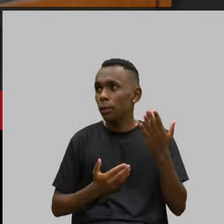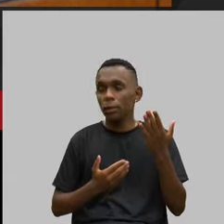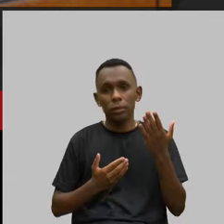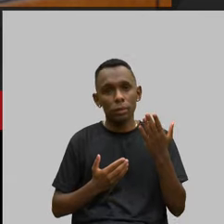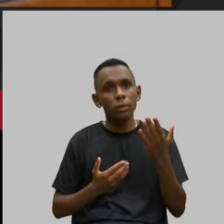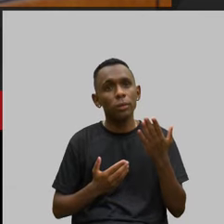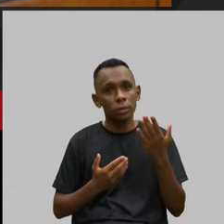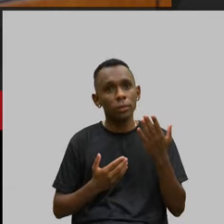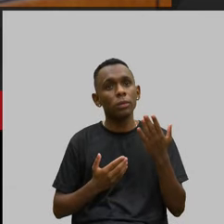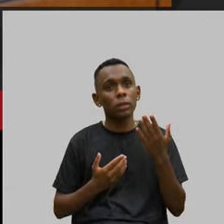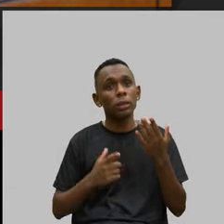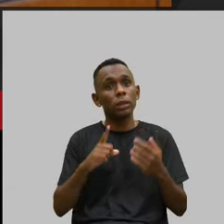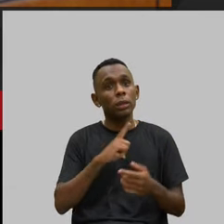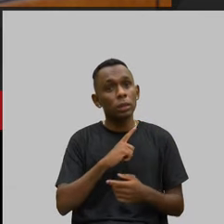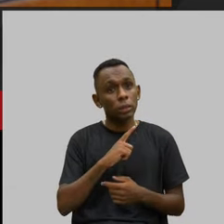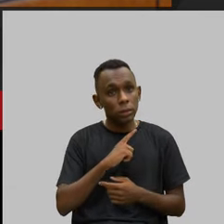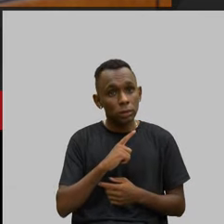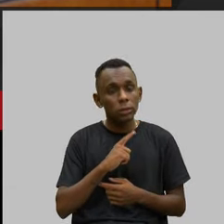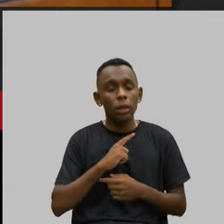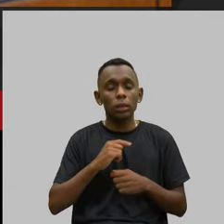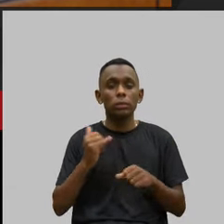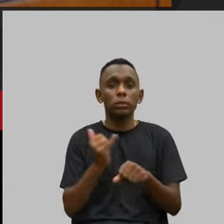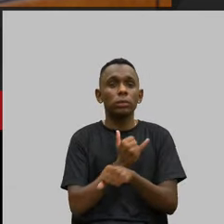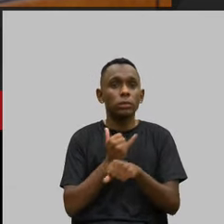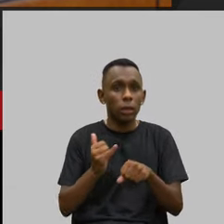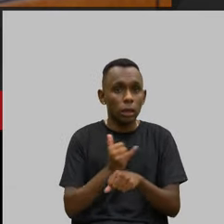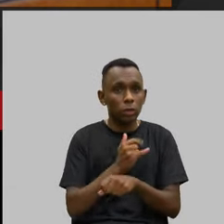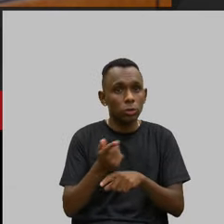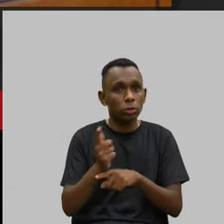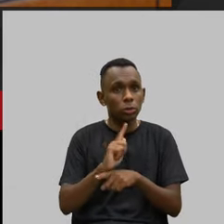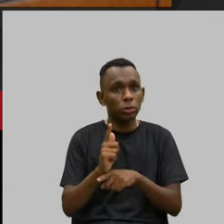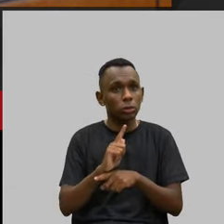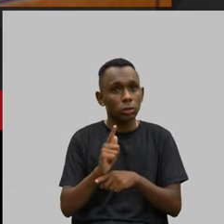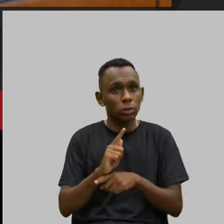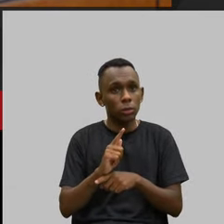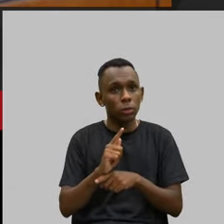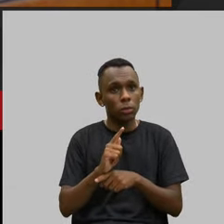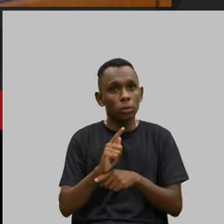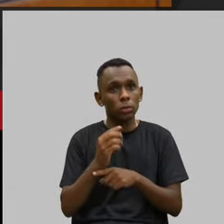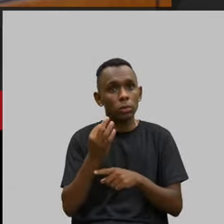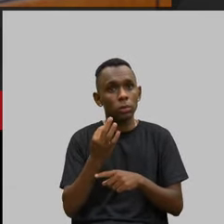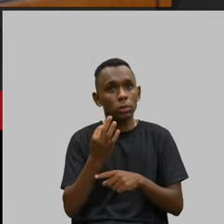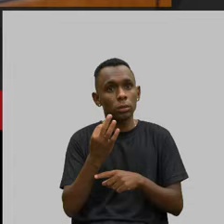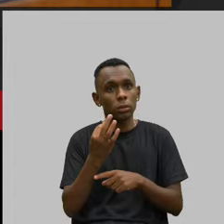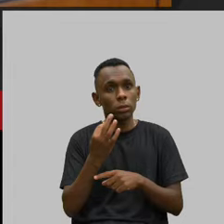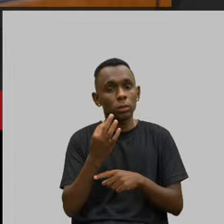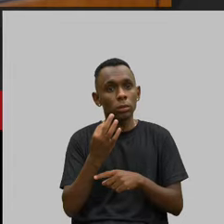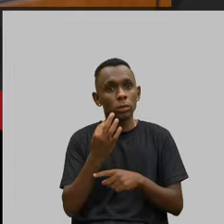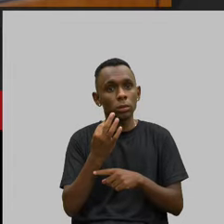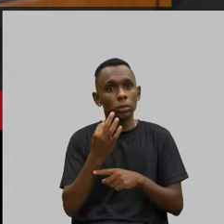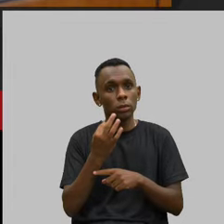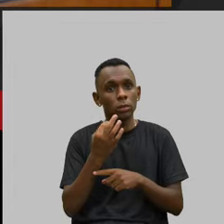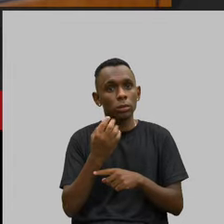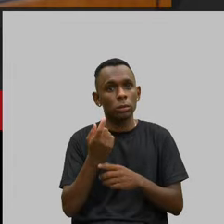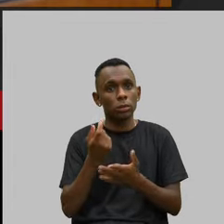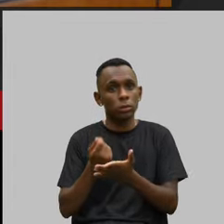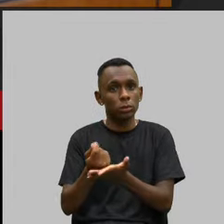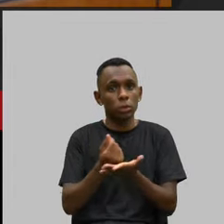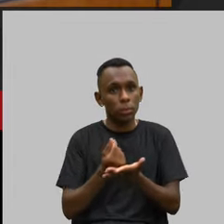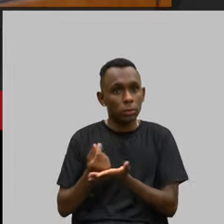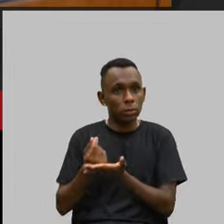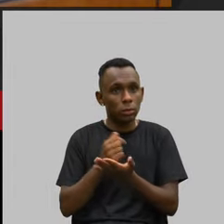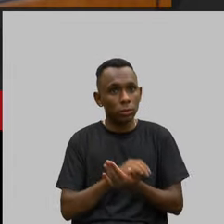têm de ter essas ferramentas de gestão tributária tá dando lá você também tá